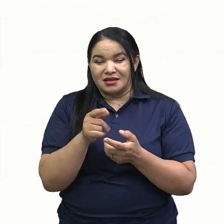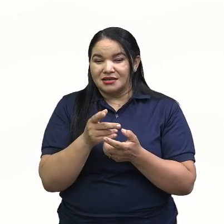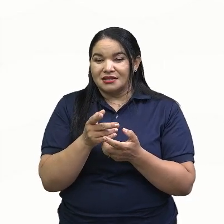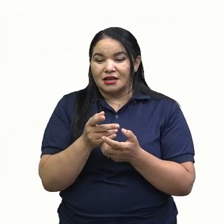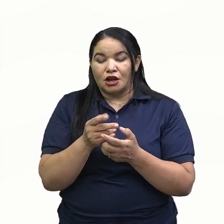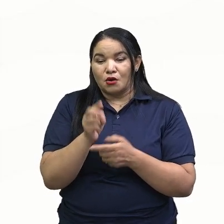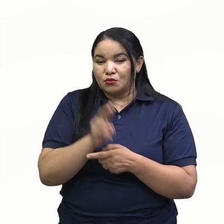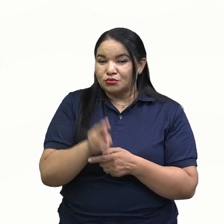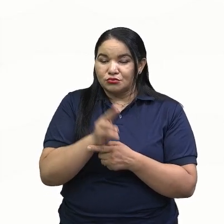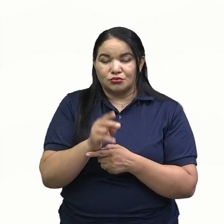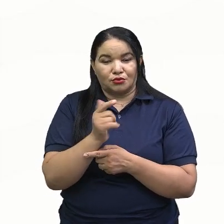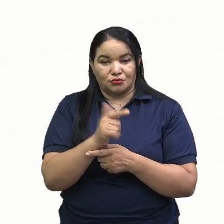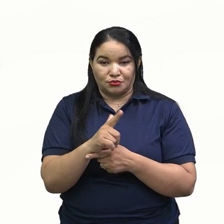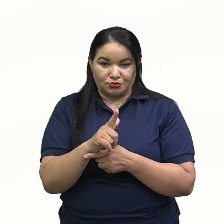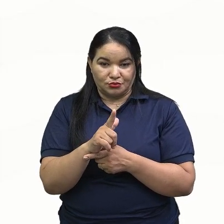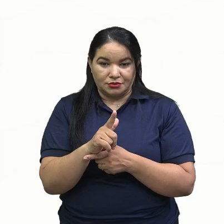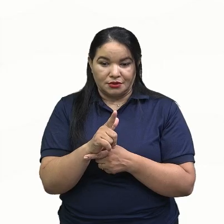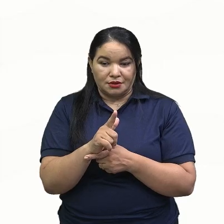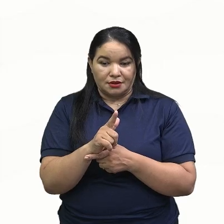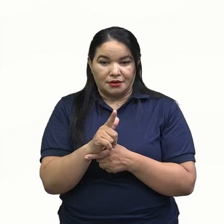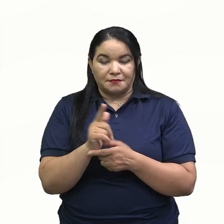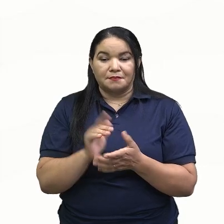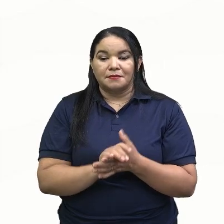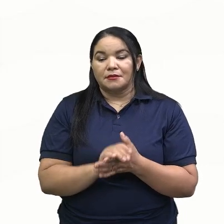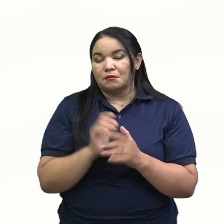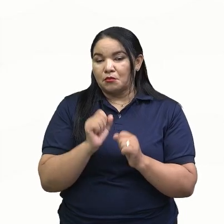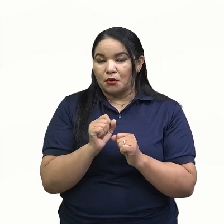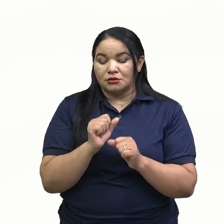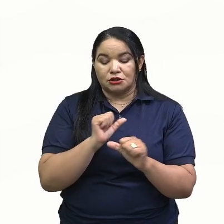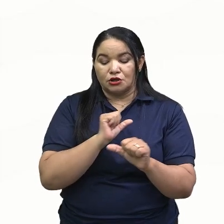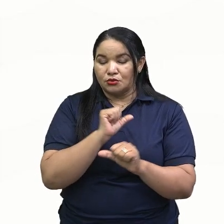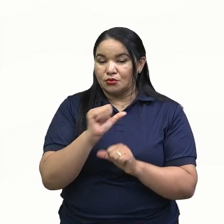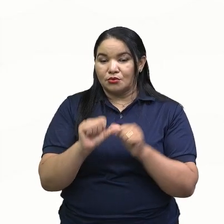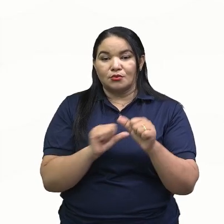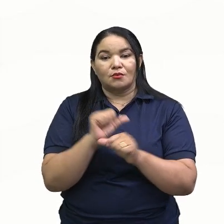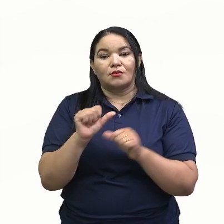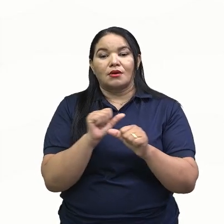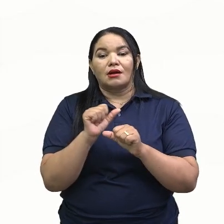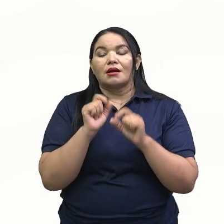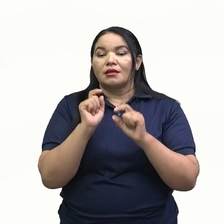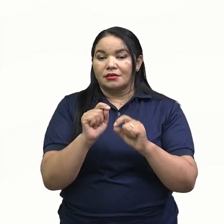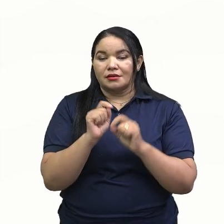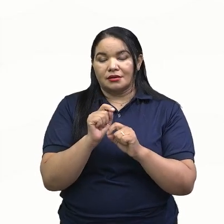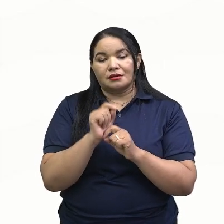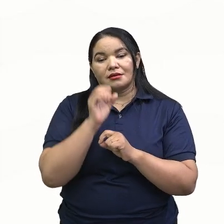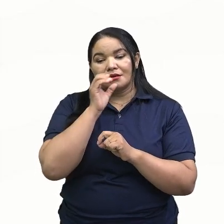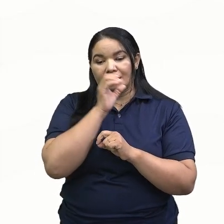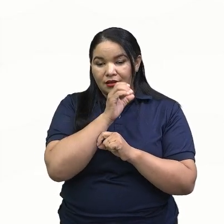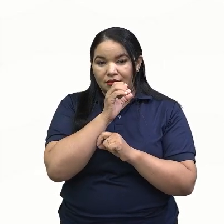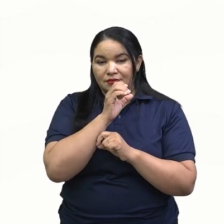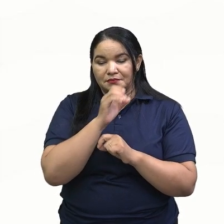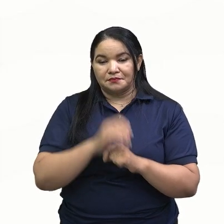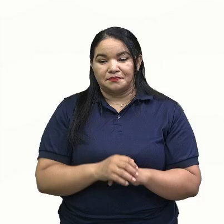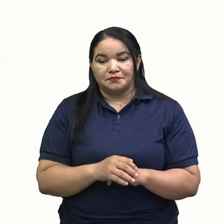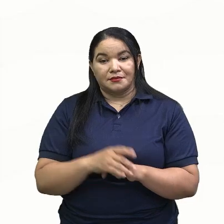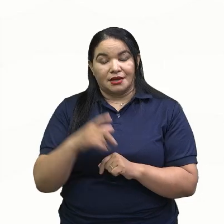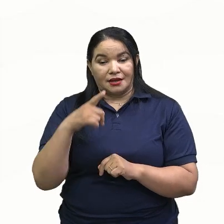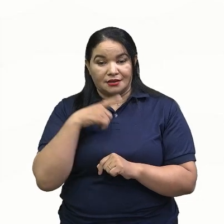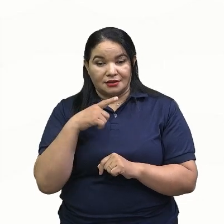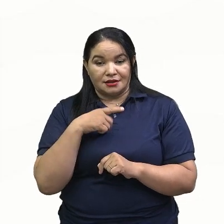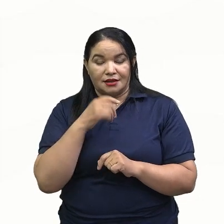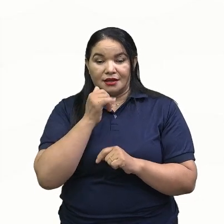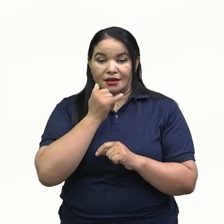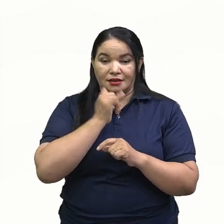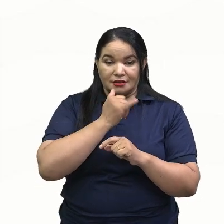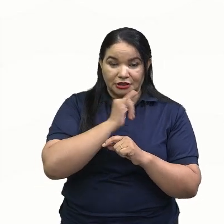então ela não é útil para esse momento, que pode ser transformada em calor. Aí, neste caso, você tem energia